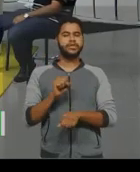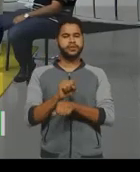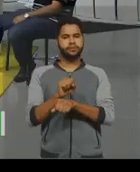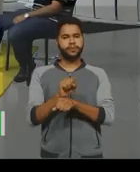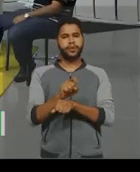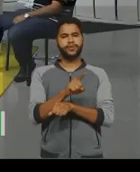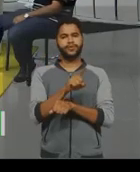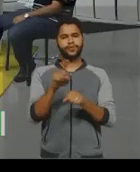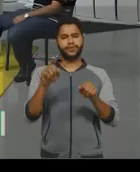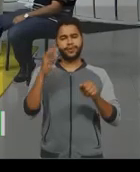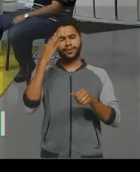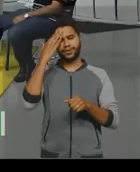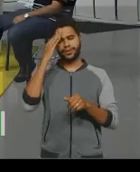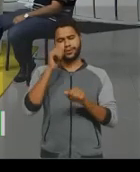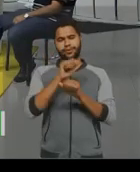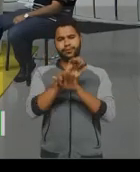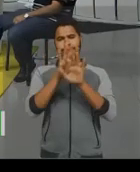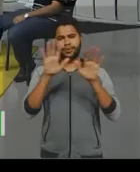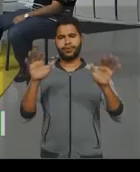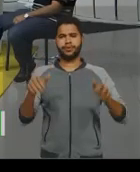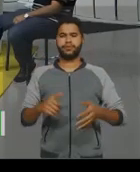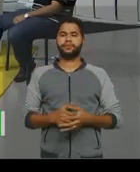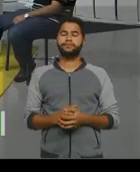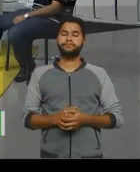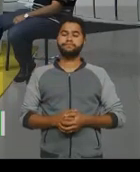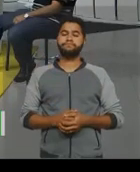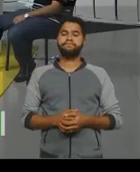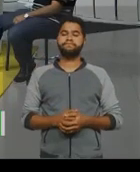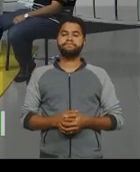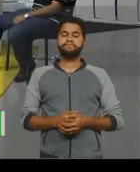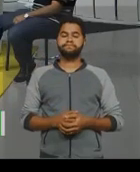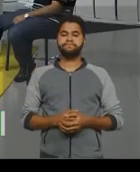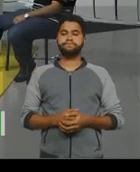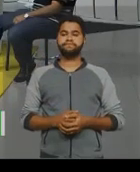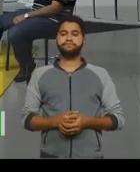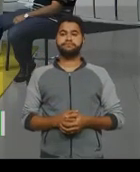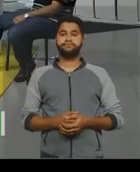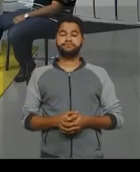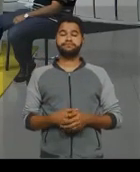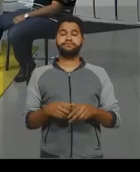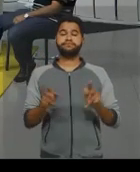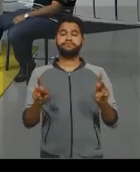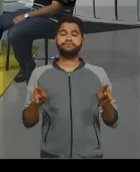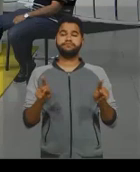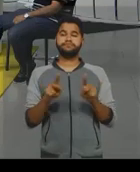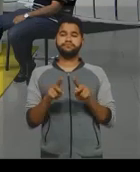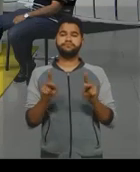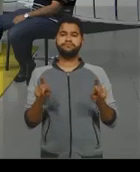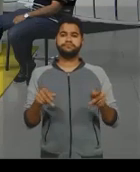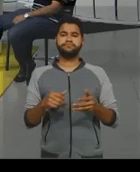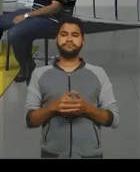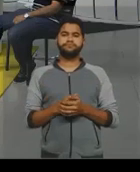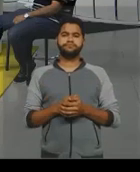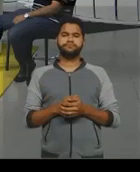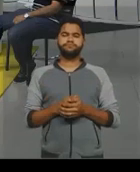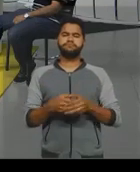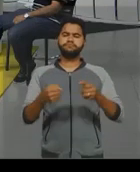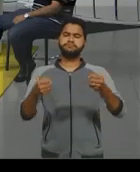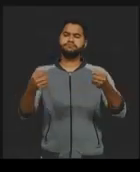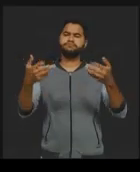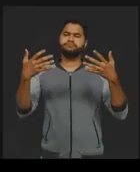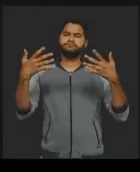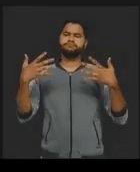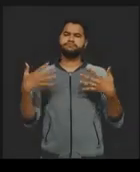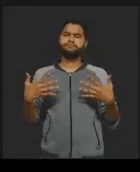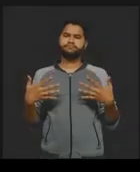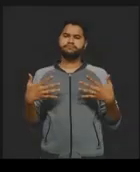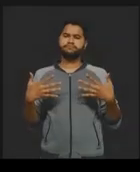entendido, Rosiane. Perfeito, professora. Muito obrigada. Professor, conta pra gente o que é